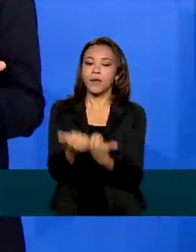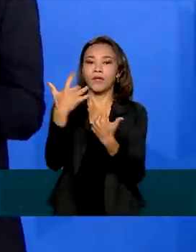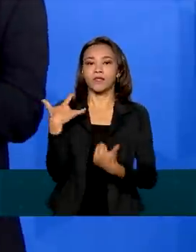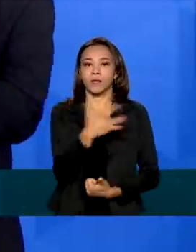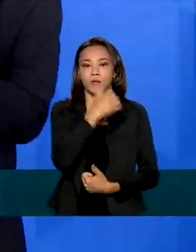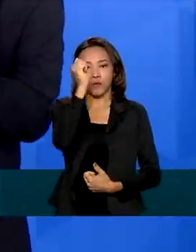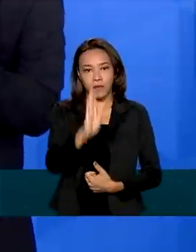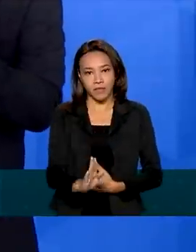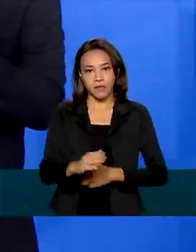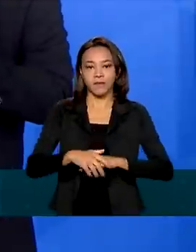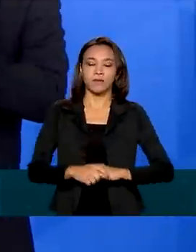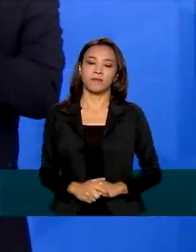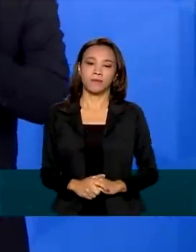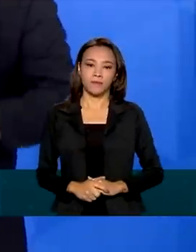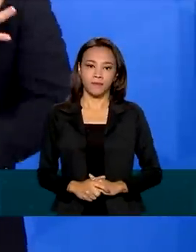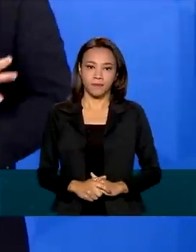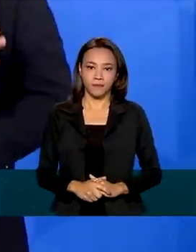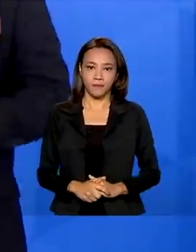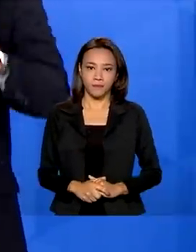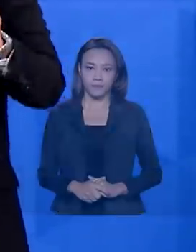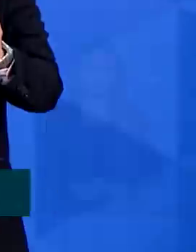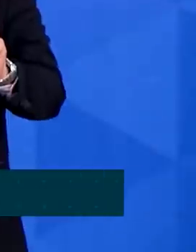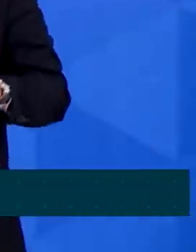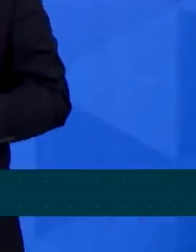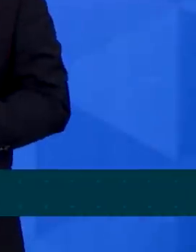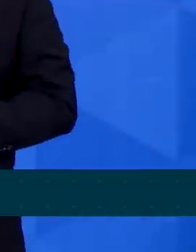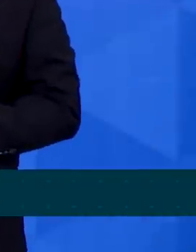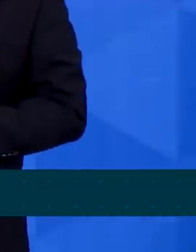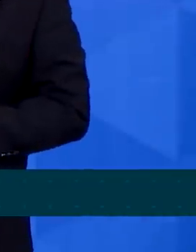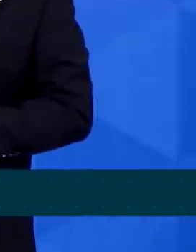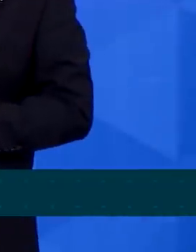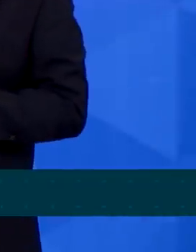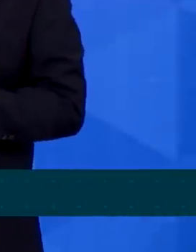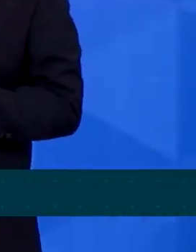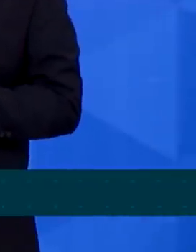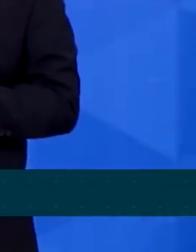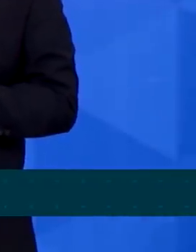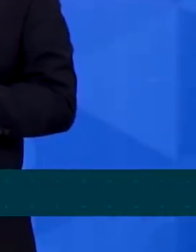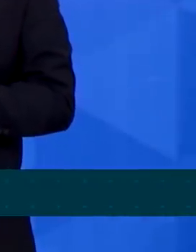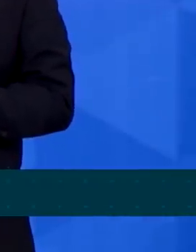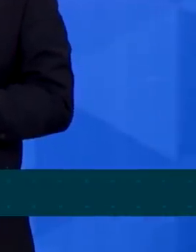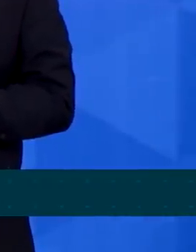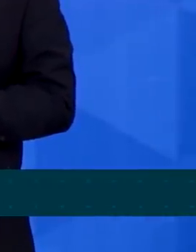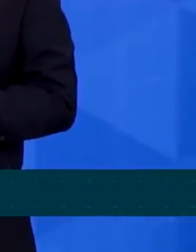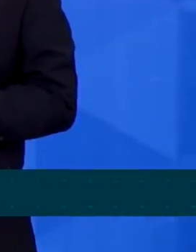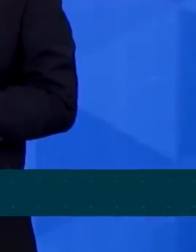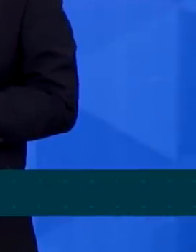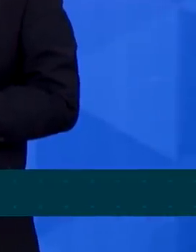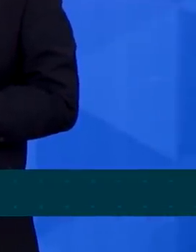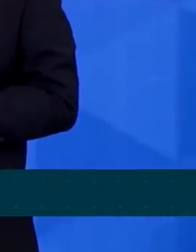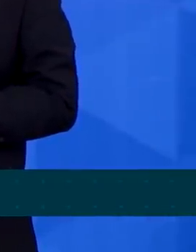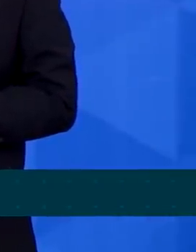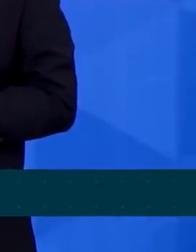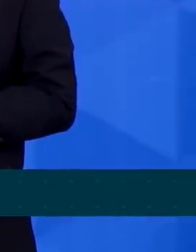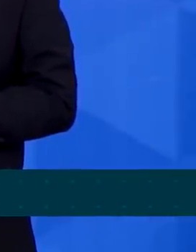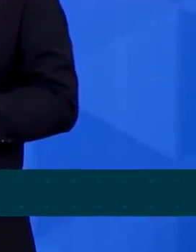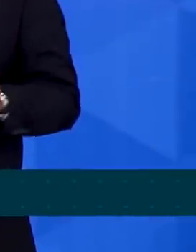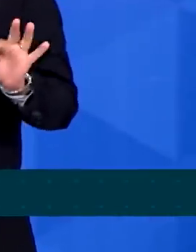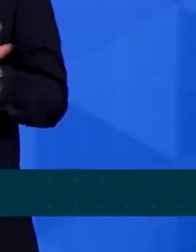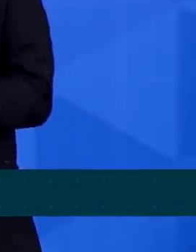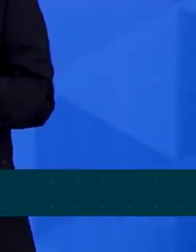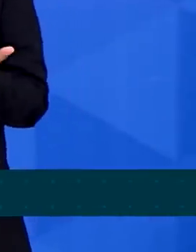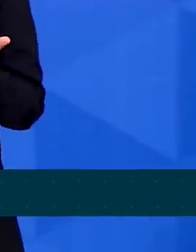As medalhas da Ordem do Mérito Médico e do Mérito Oswaldo Cruz, conferidas por decreto do